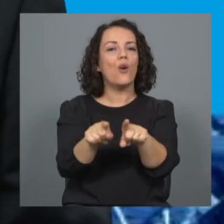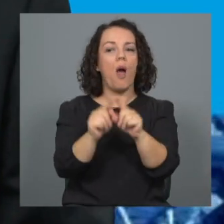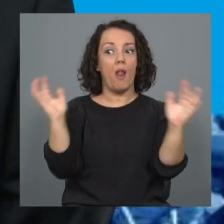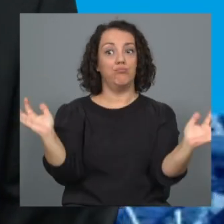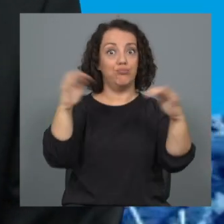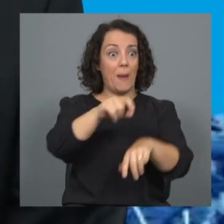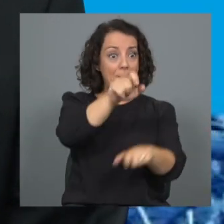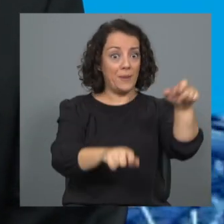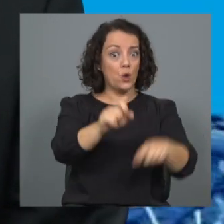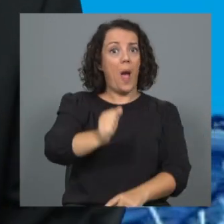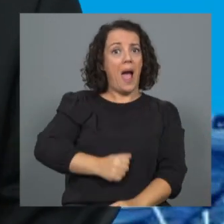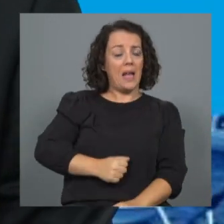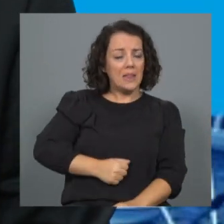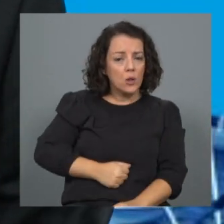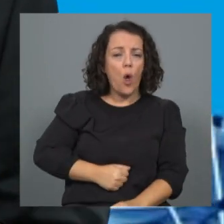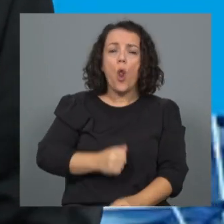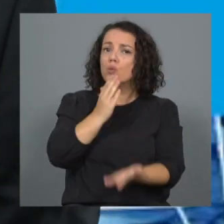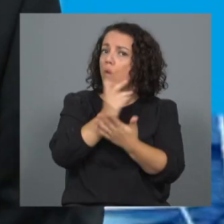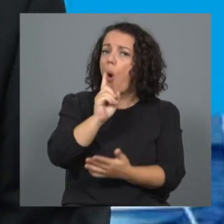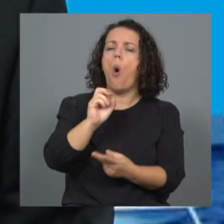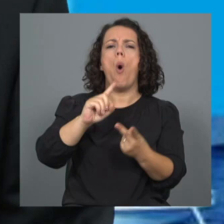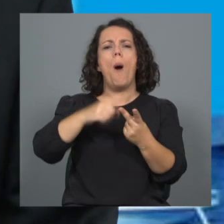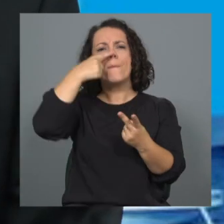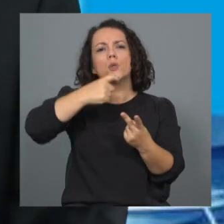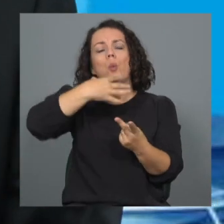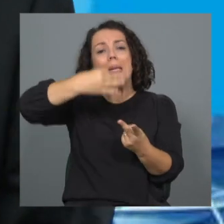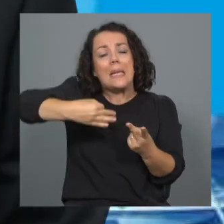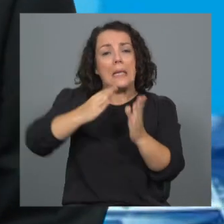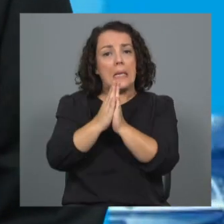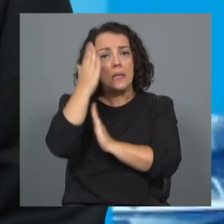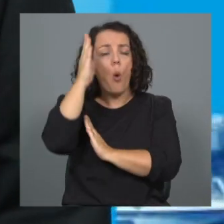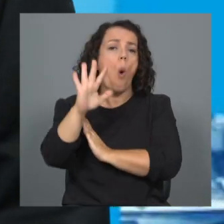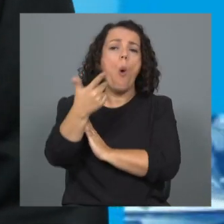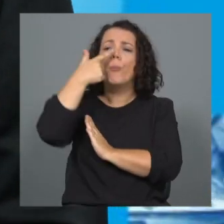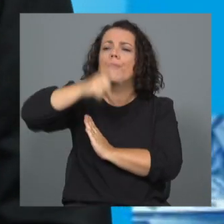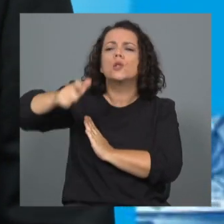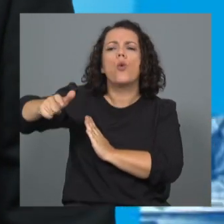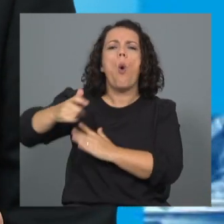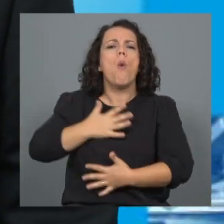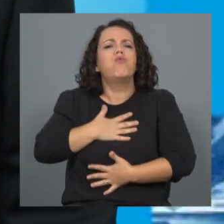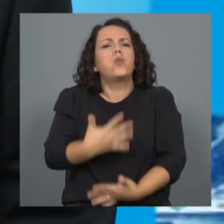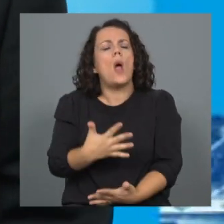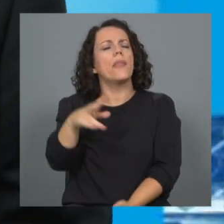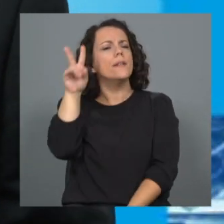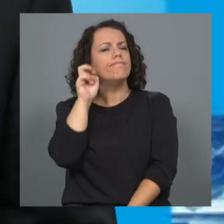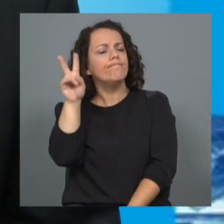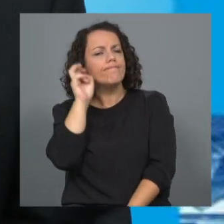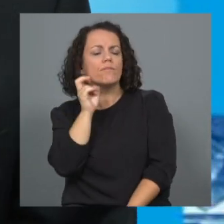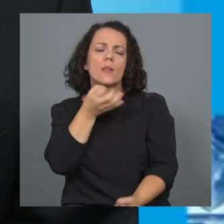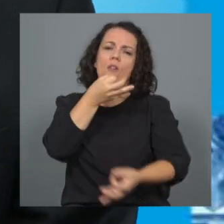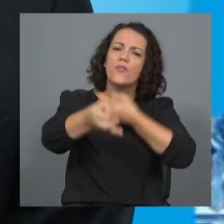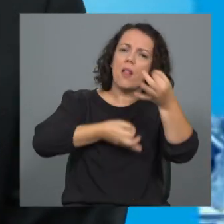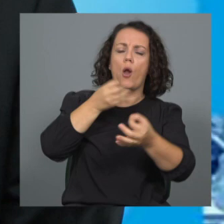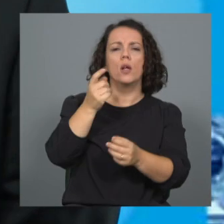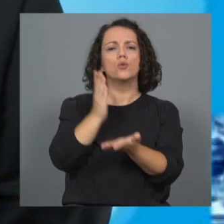mas aberto a todos os homens de boa vontade, todos os homens e mulheres de boa vontade que queiram estar connosco e que queiram ouvir. Porque, de facto, ouvir e falar, não é